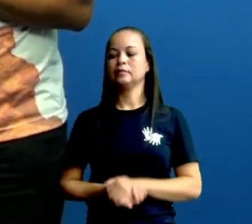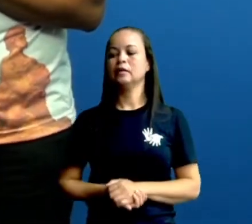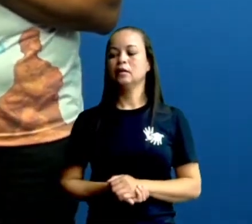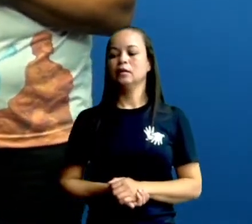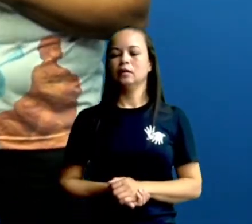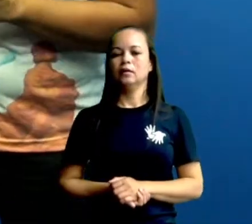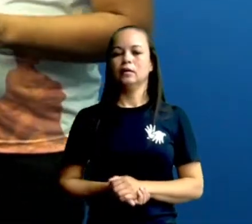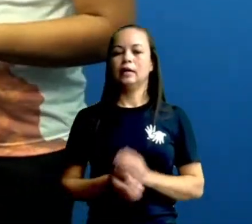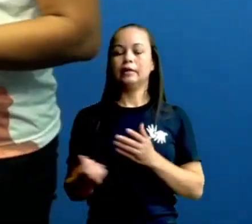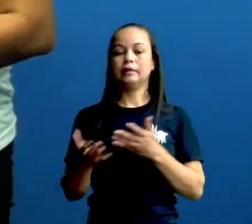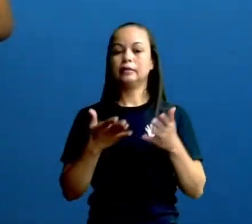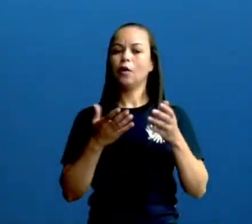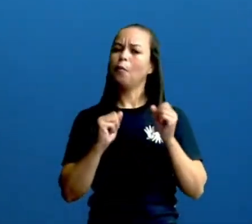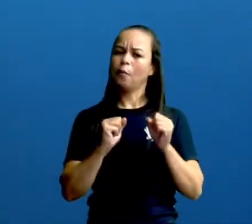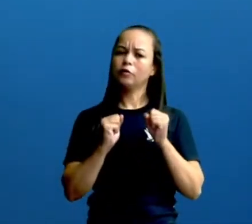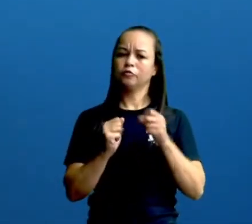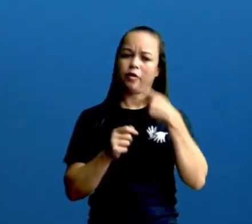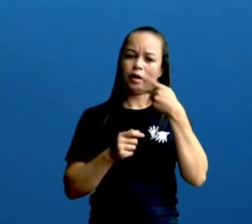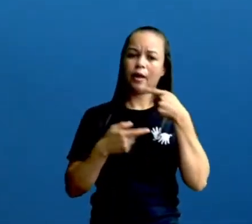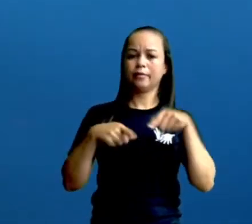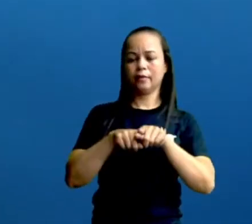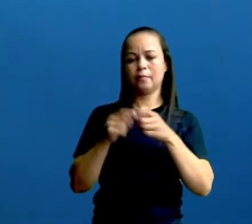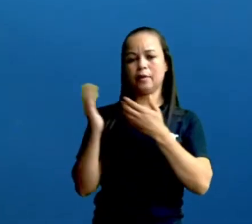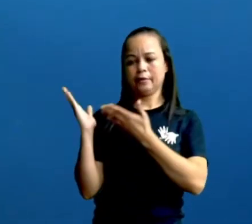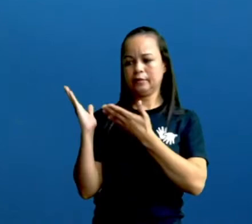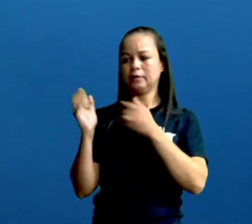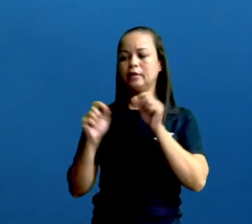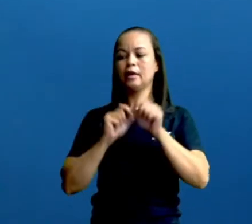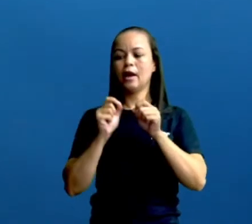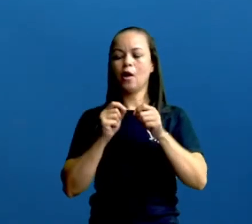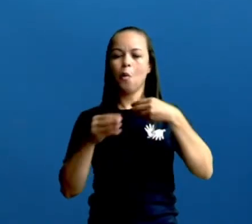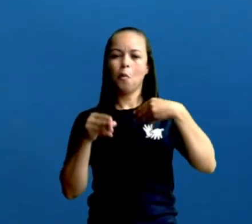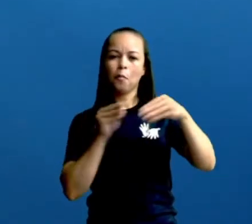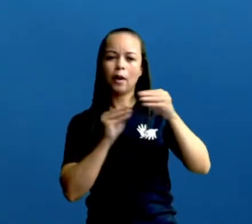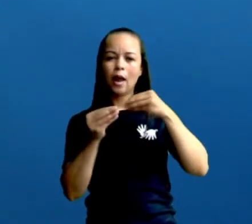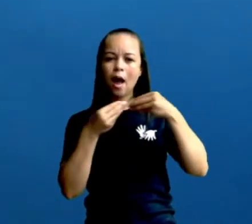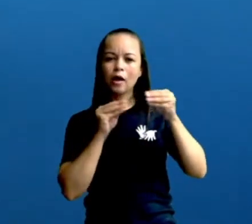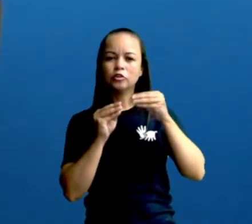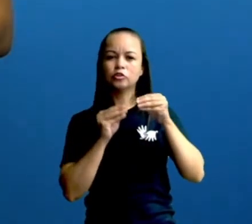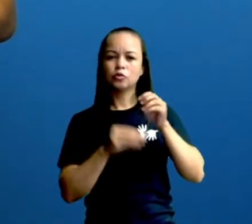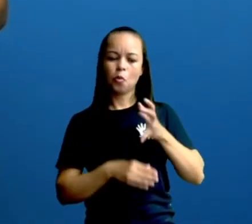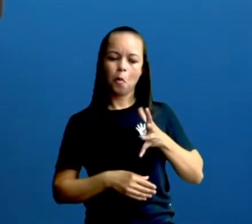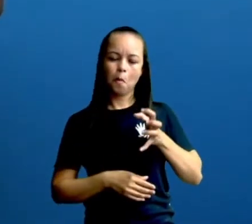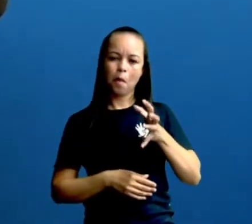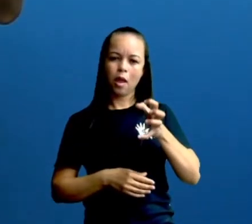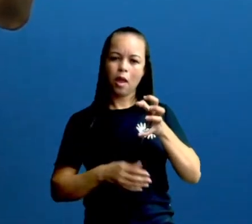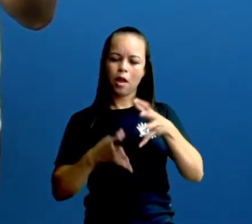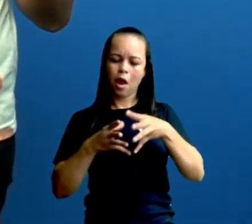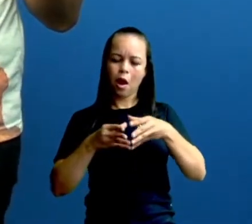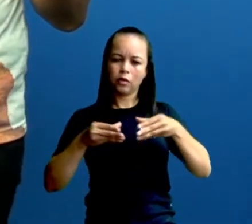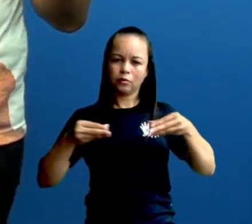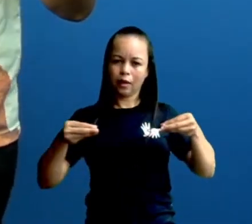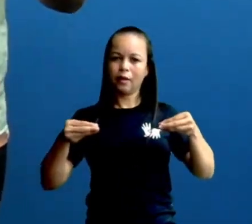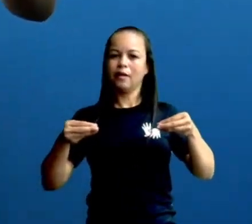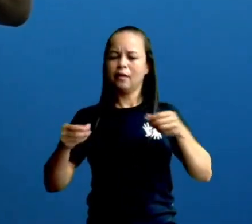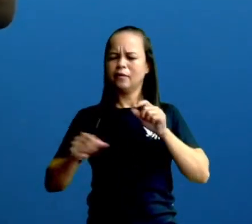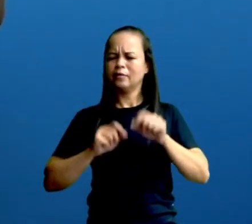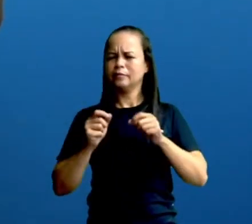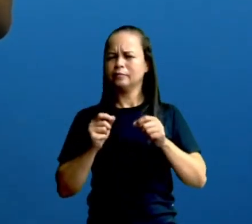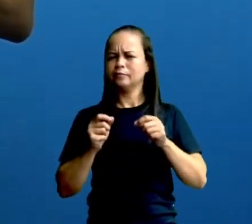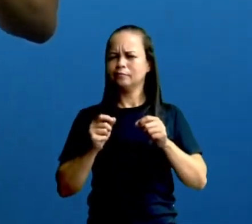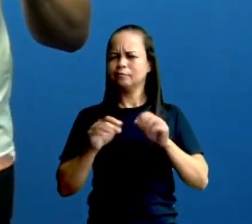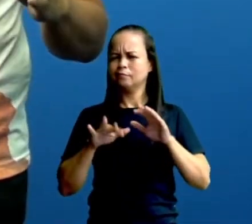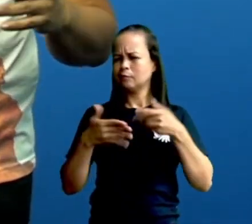dessa alternativa aqui, ó. Que é o chamado plástico biodegradável. Será uma solução para o meio ambiente? É uma pergunta. Será que o